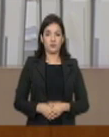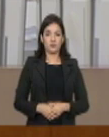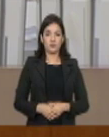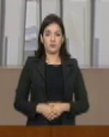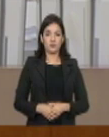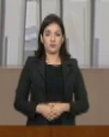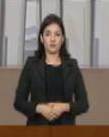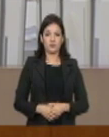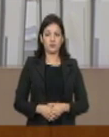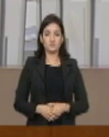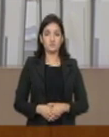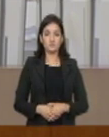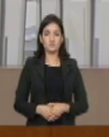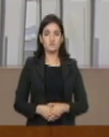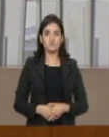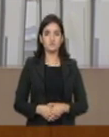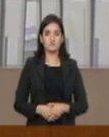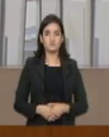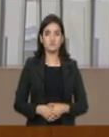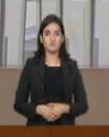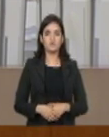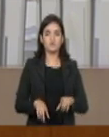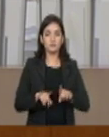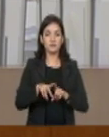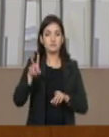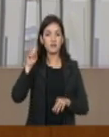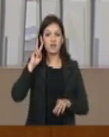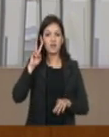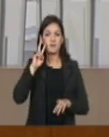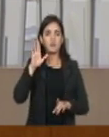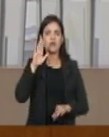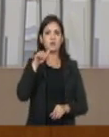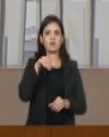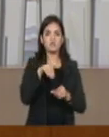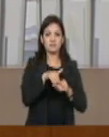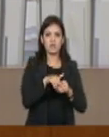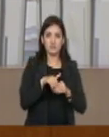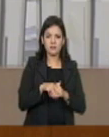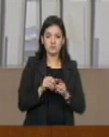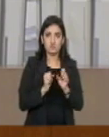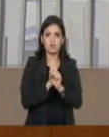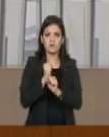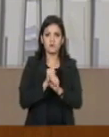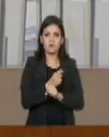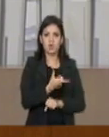É bom rememorar que, nas eleições de 2006,